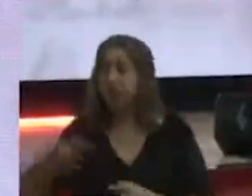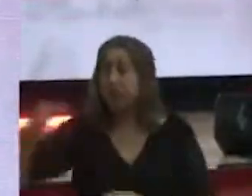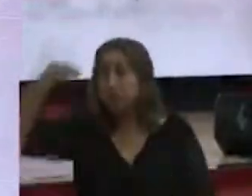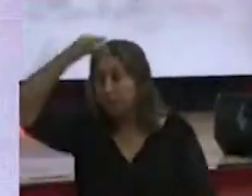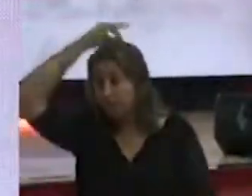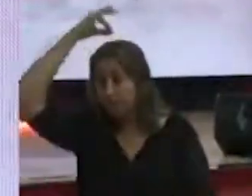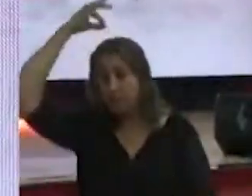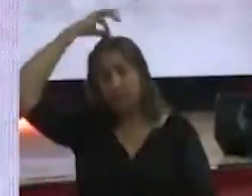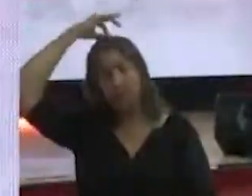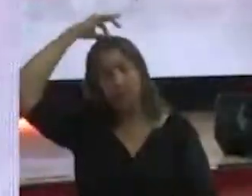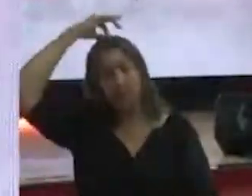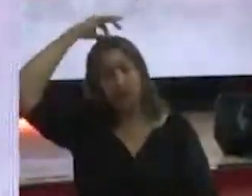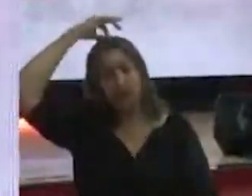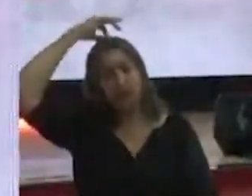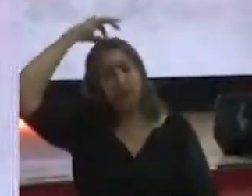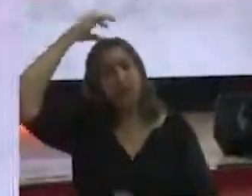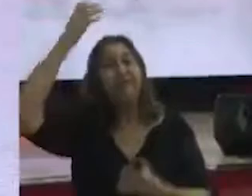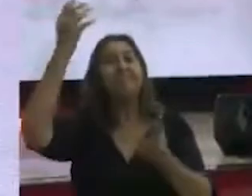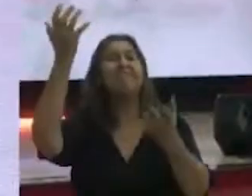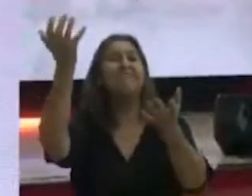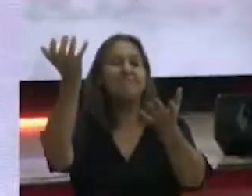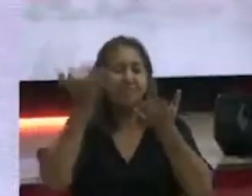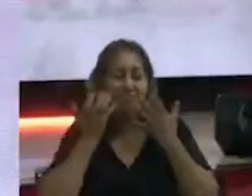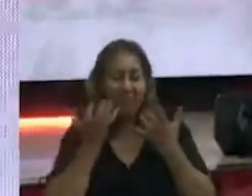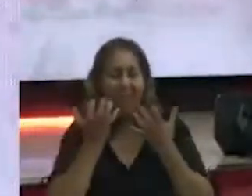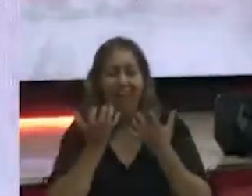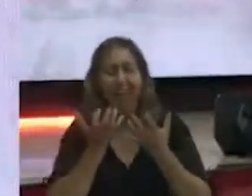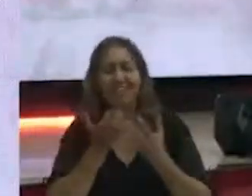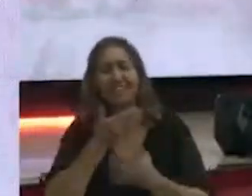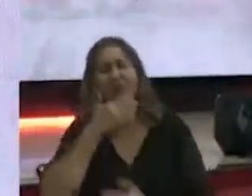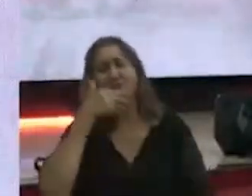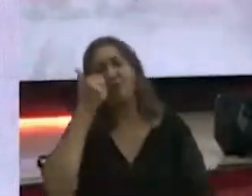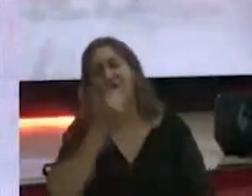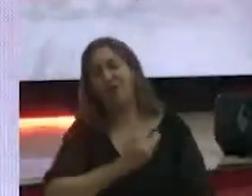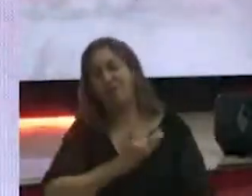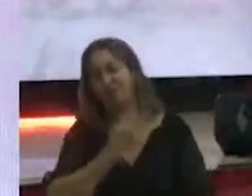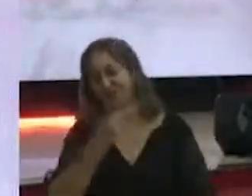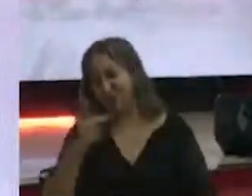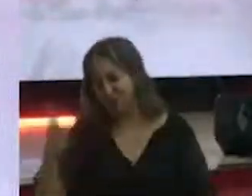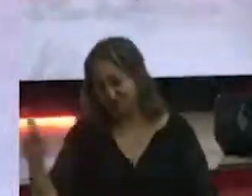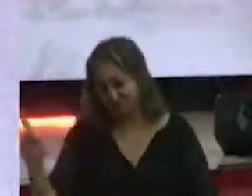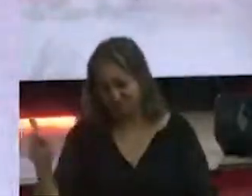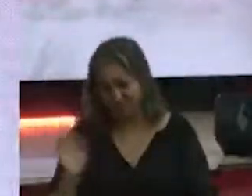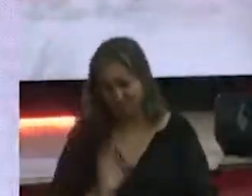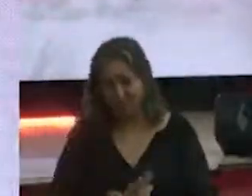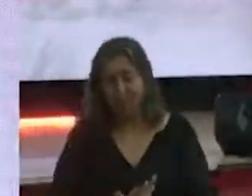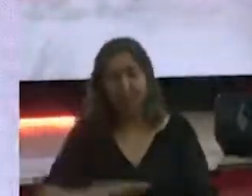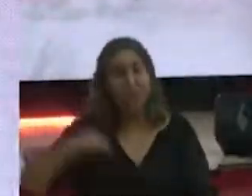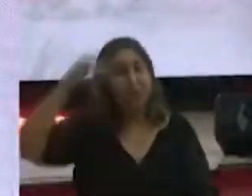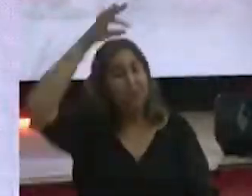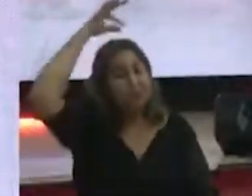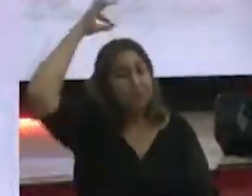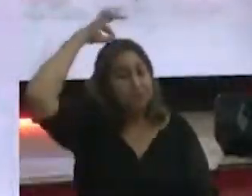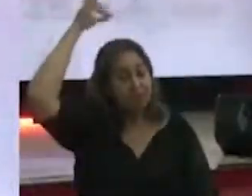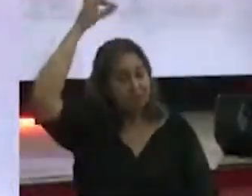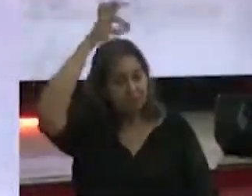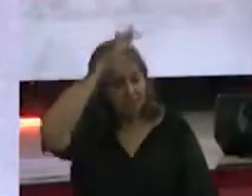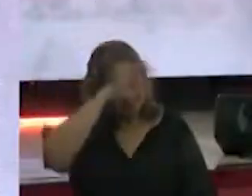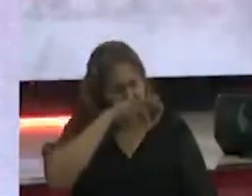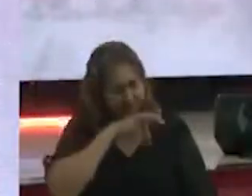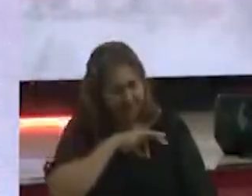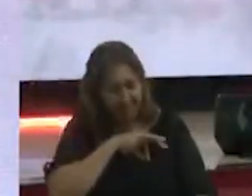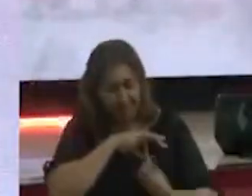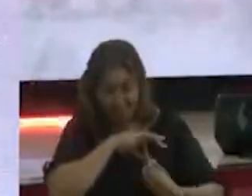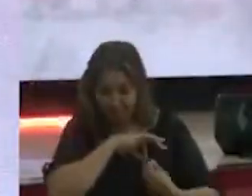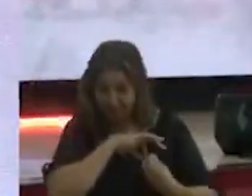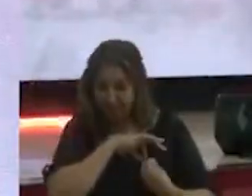Santo ele deseja ser o teu melhor amigo o espírito santo que habita em você